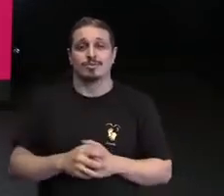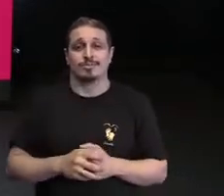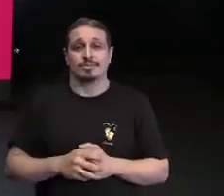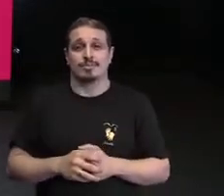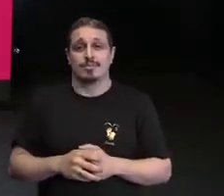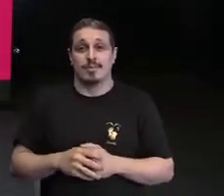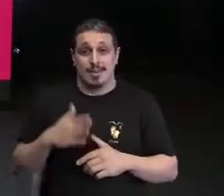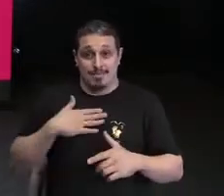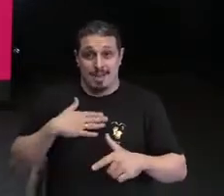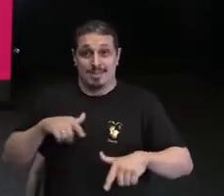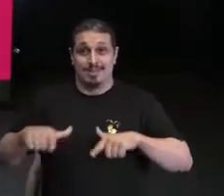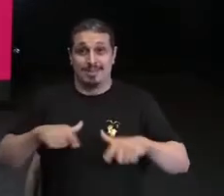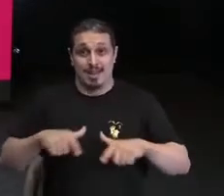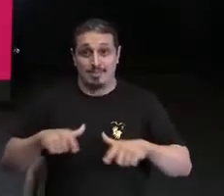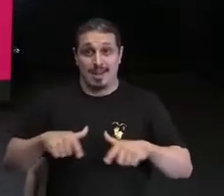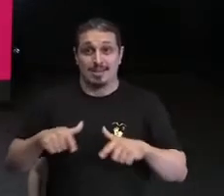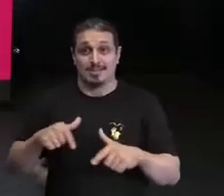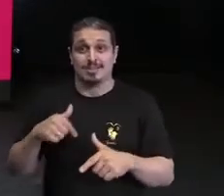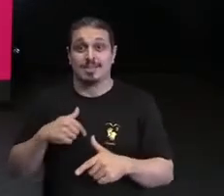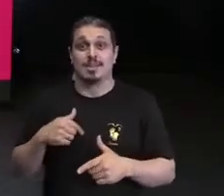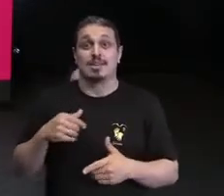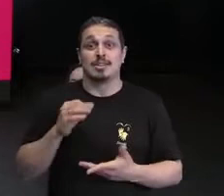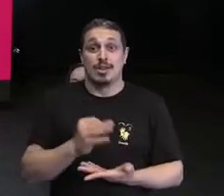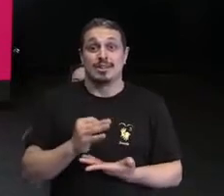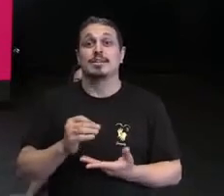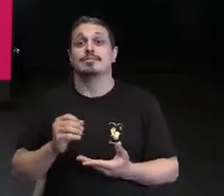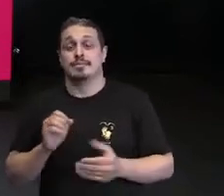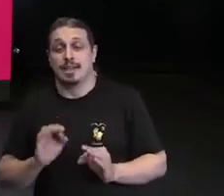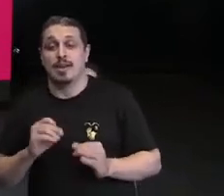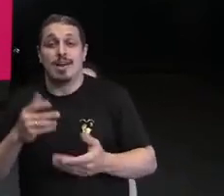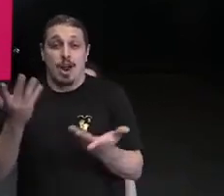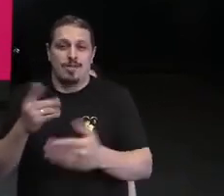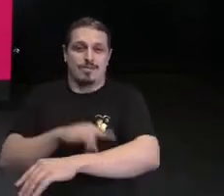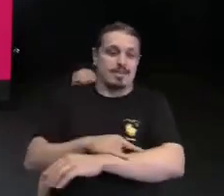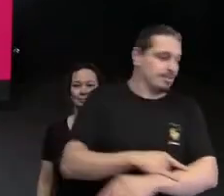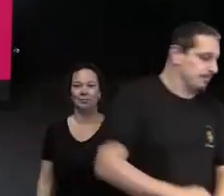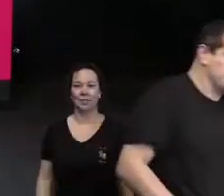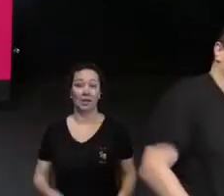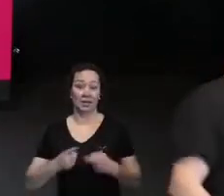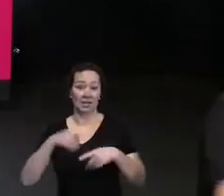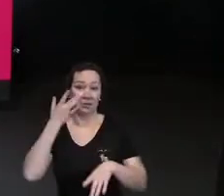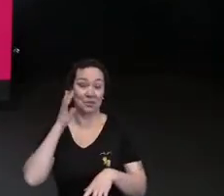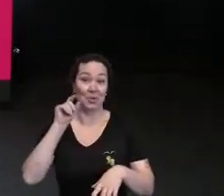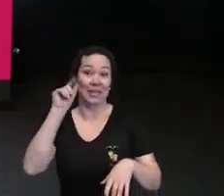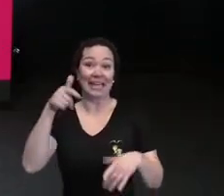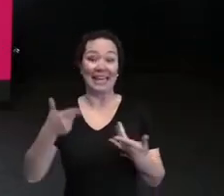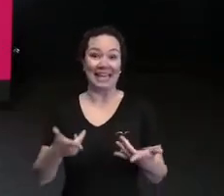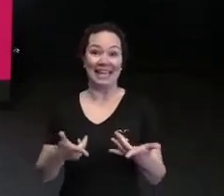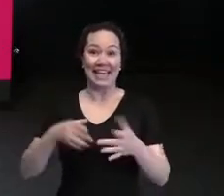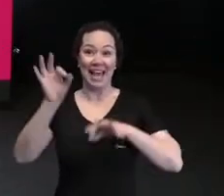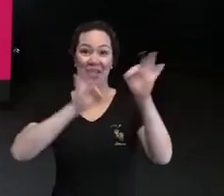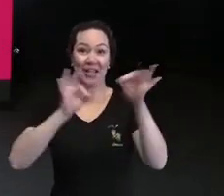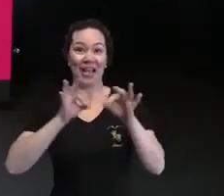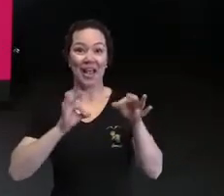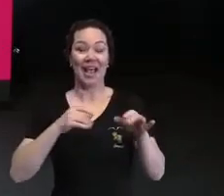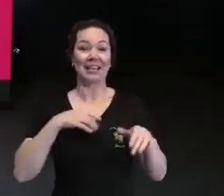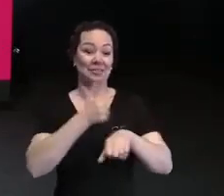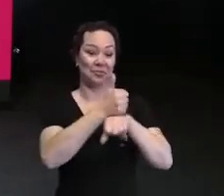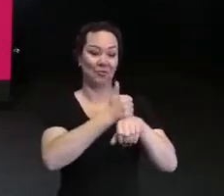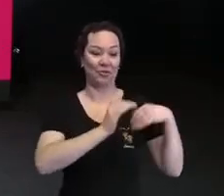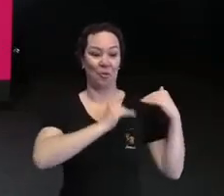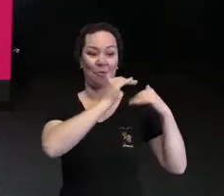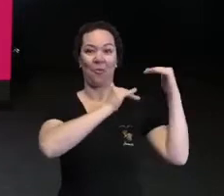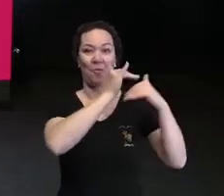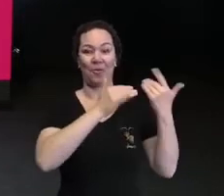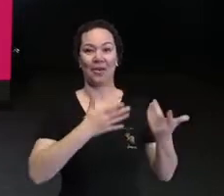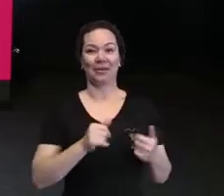favelado, eu preciso de dinheiro. Mas eu quero ter esse plano de carreira, que, na verdade, eu não sabia nem que era um plano de carreira. Era um super plano para depois contar a minha biografia, que eu era bem